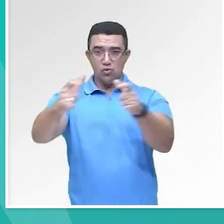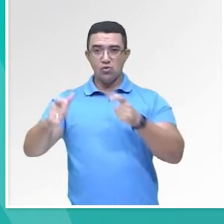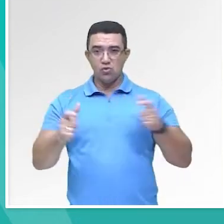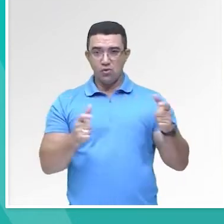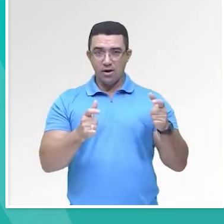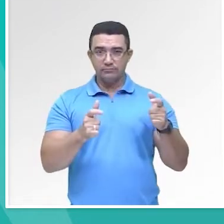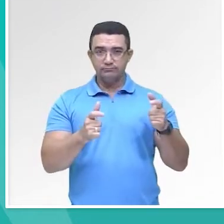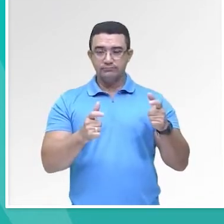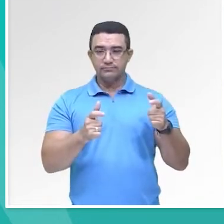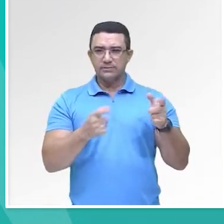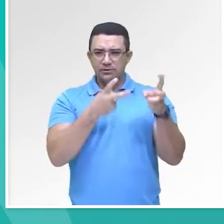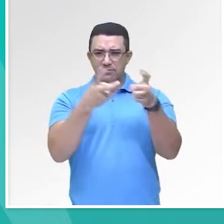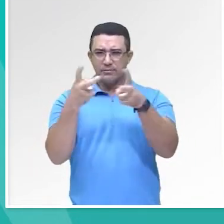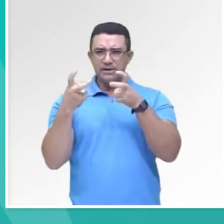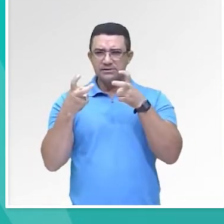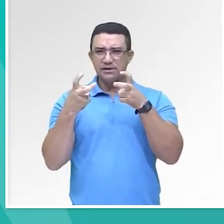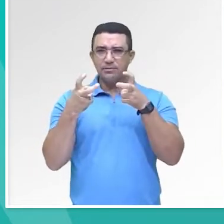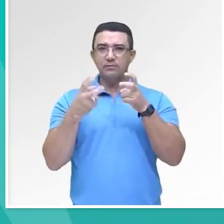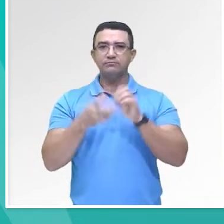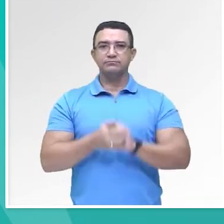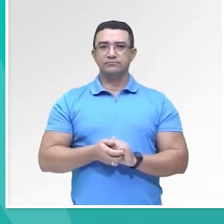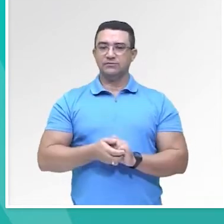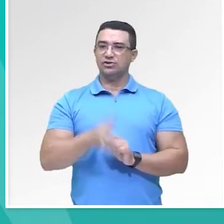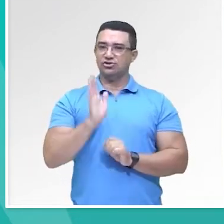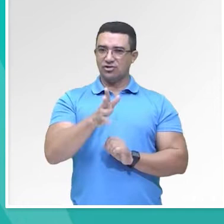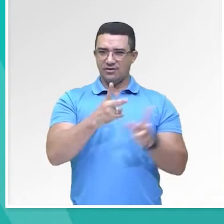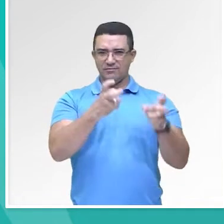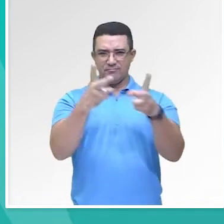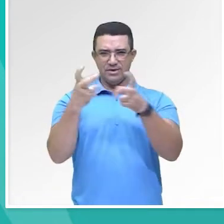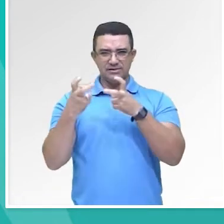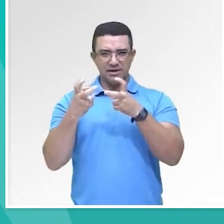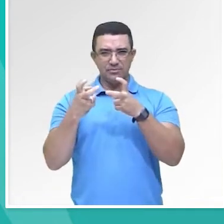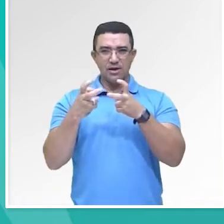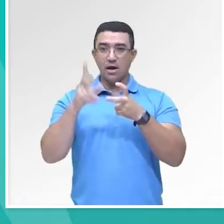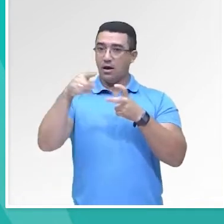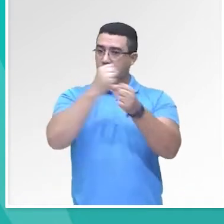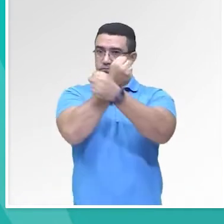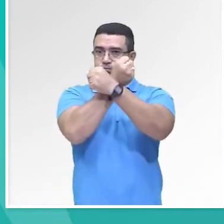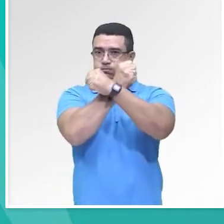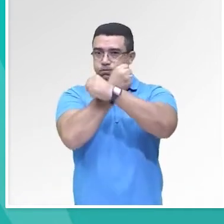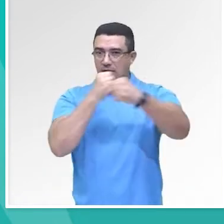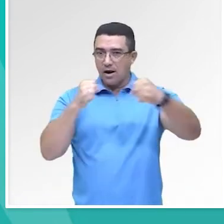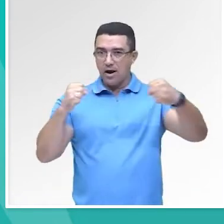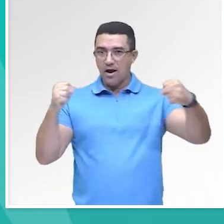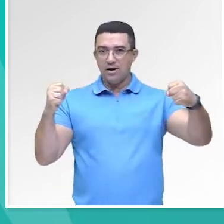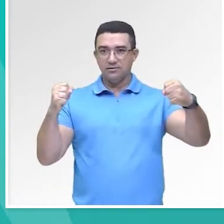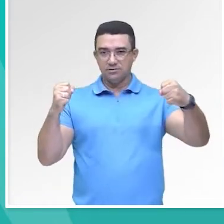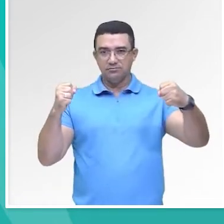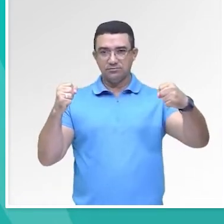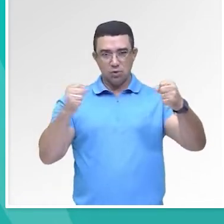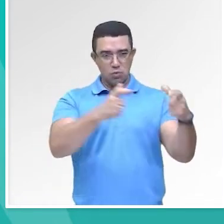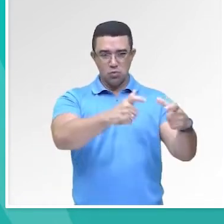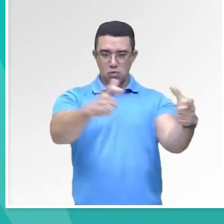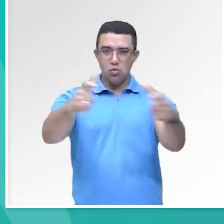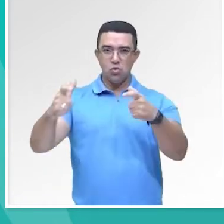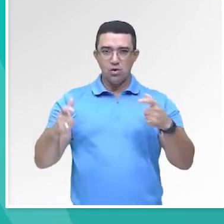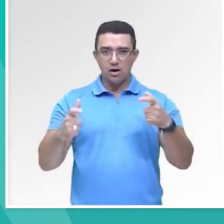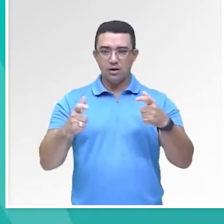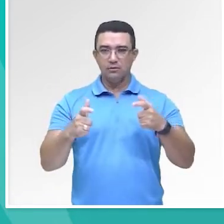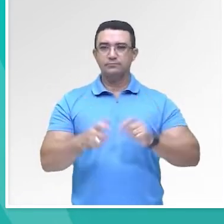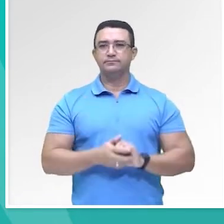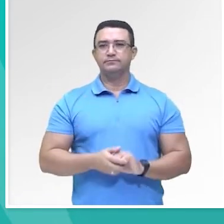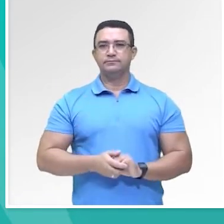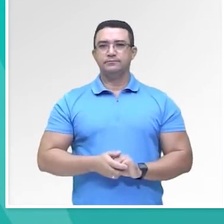aqui a imagem, já dá para a gente perceber que ele é grande demais, né? Então, nessa